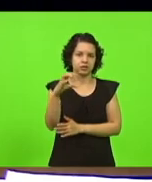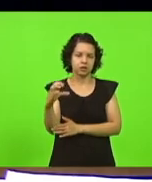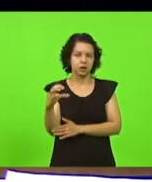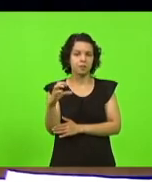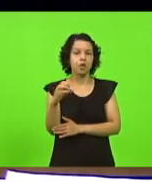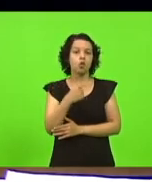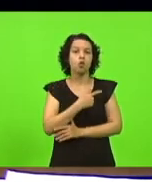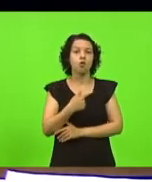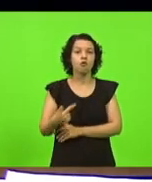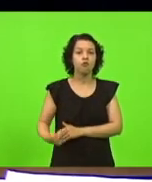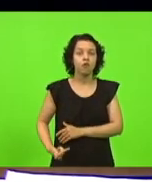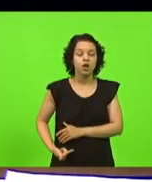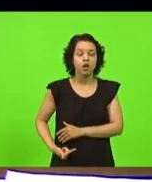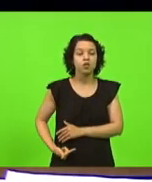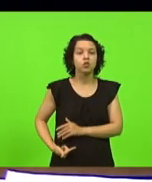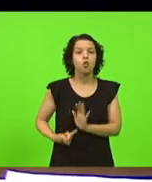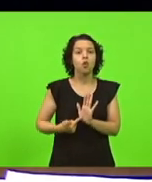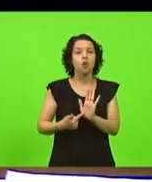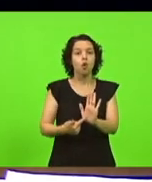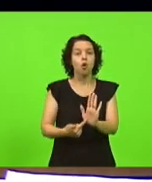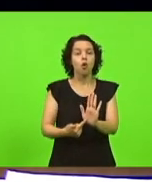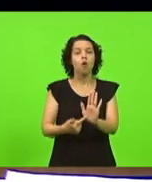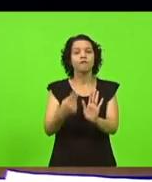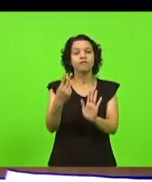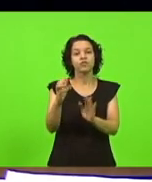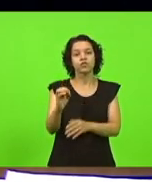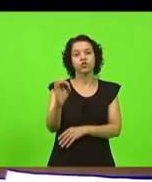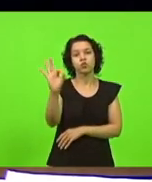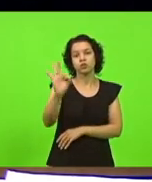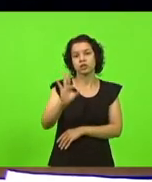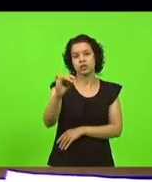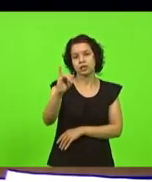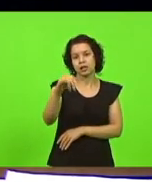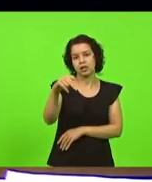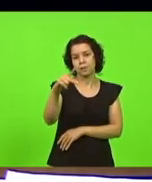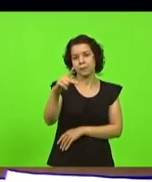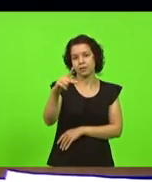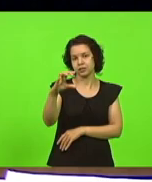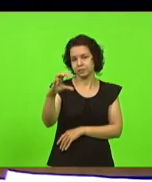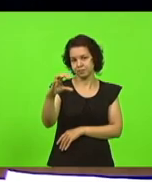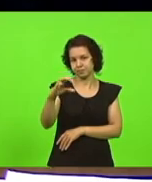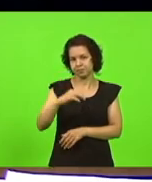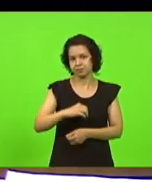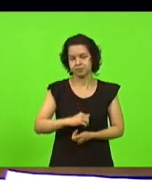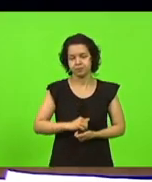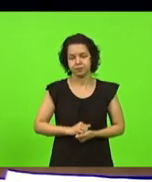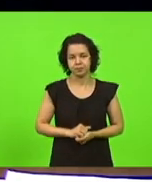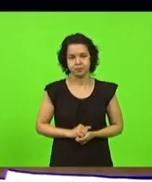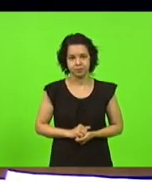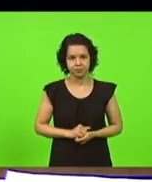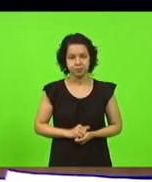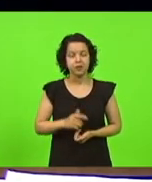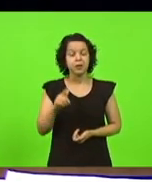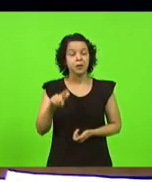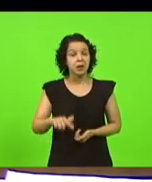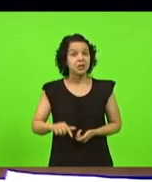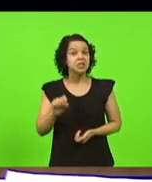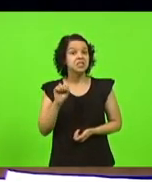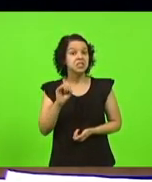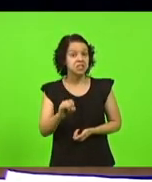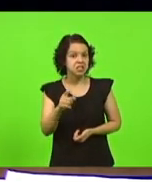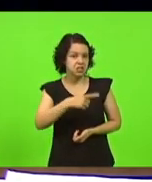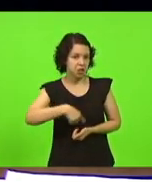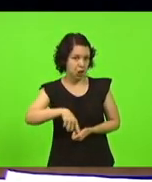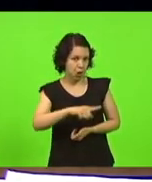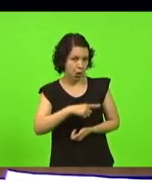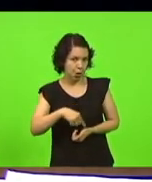oferece é 20%, o INPC, ponto. Agora, se a gente aplicar a tabela que o